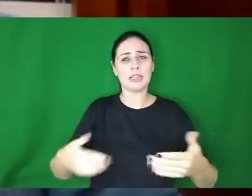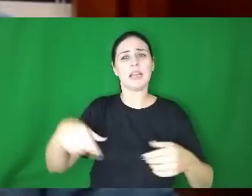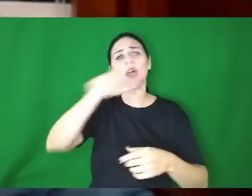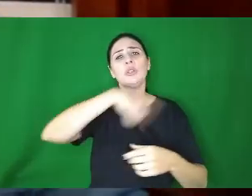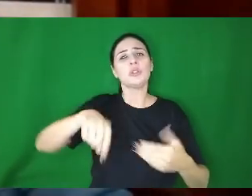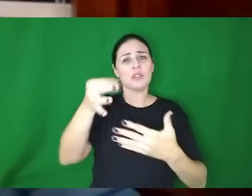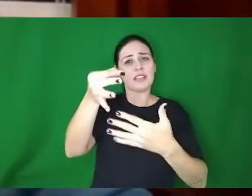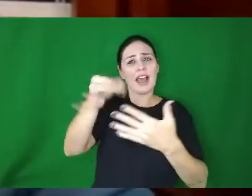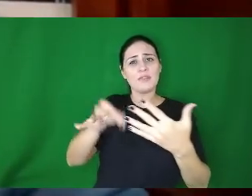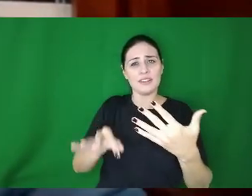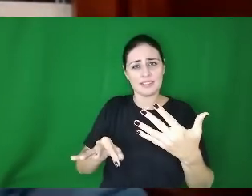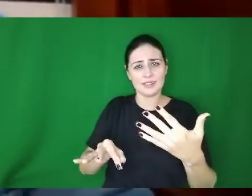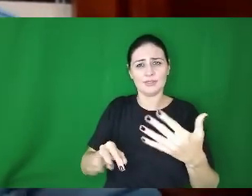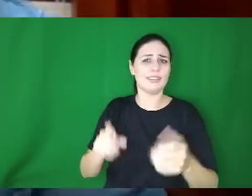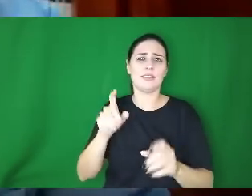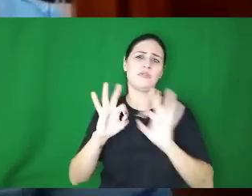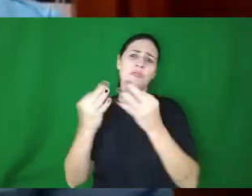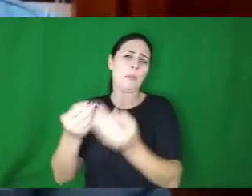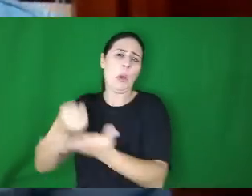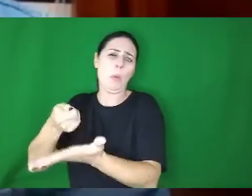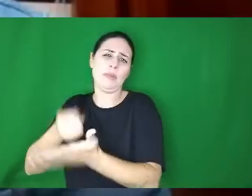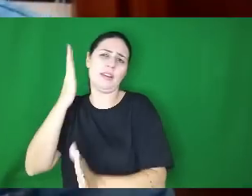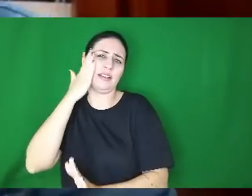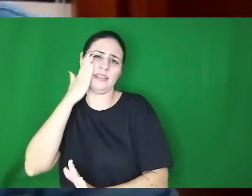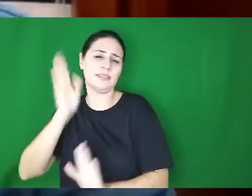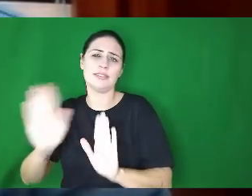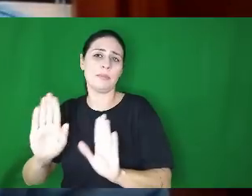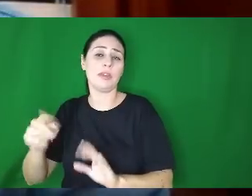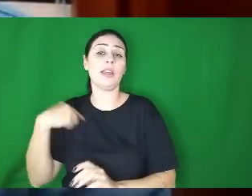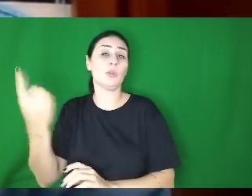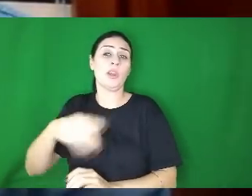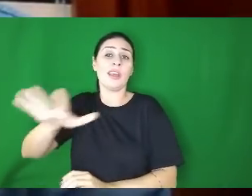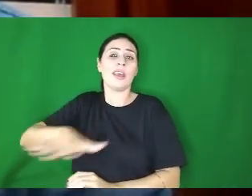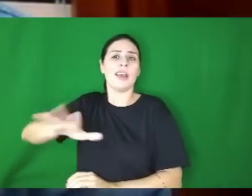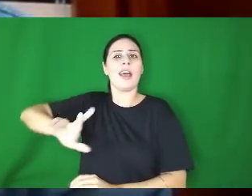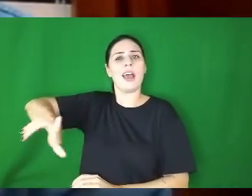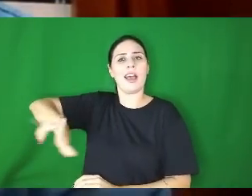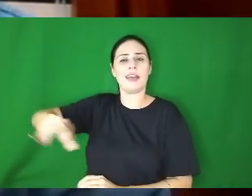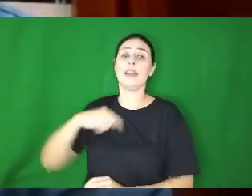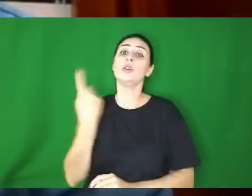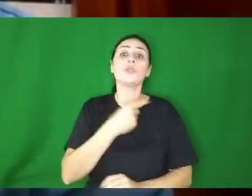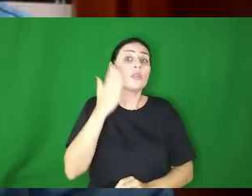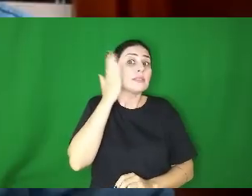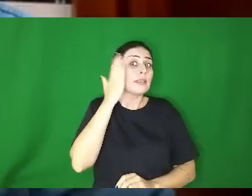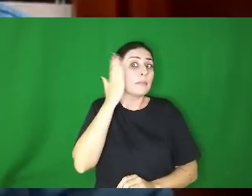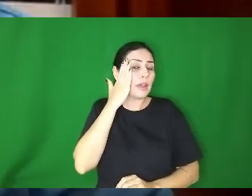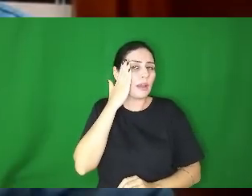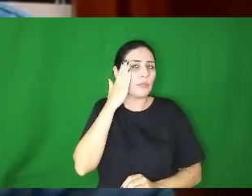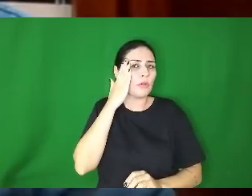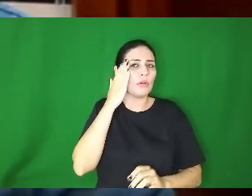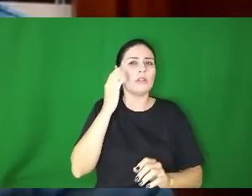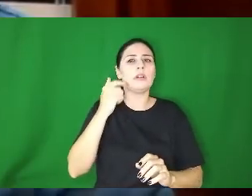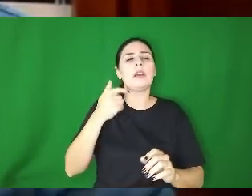do CAP, do Colégio de Aplicação, né, pedagógica, ela fez voltada para os pais, falando assim, olha, porque ela